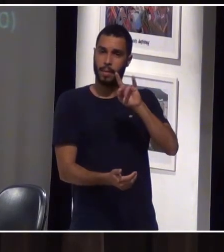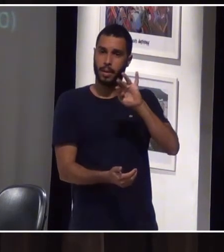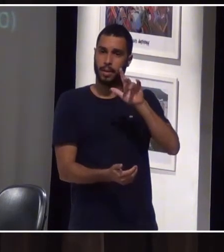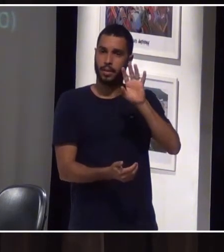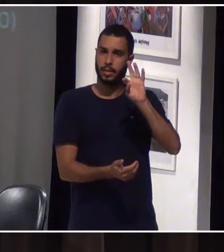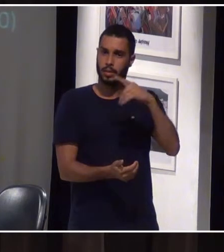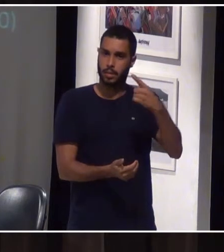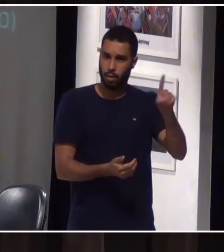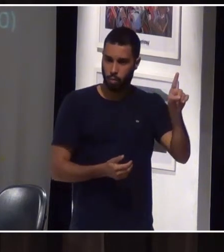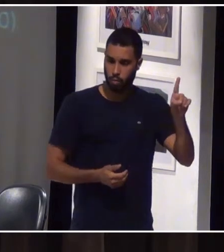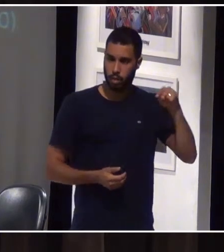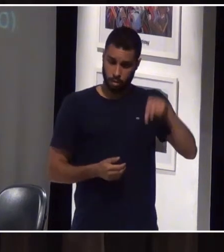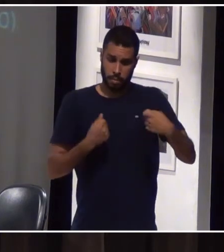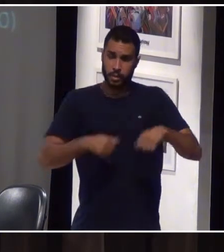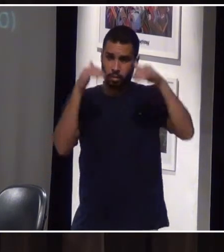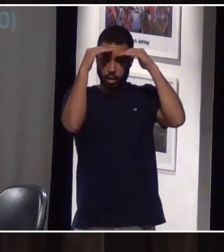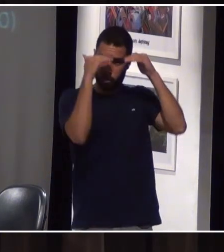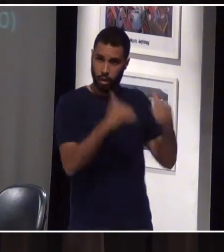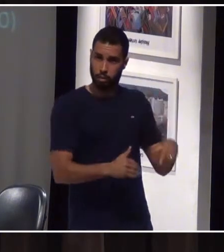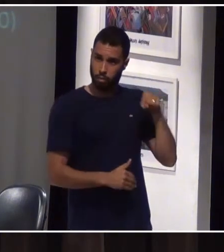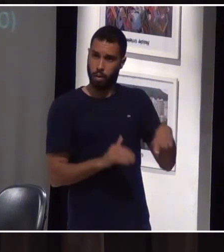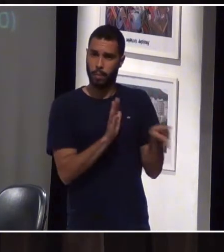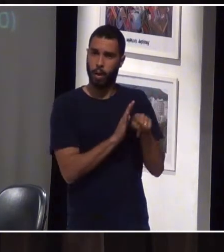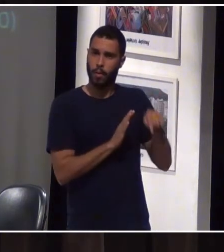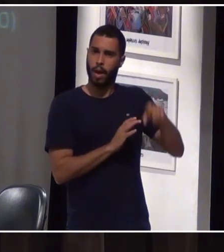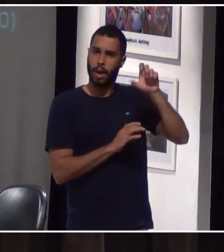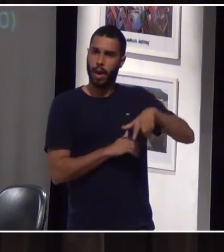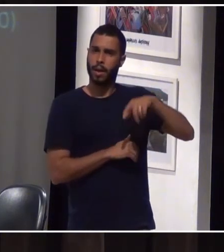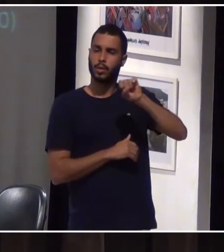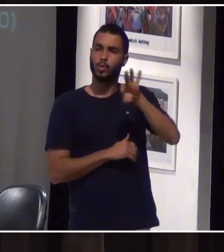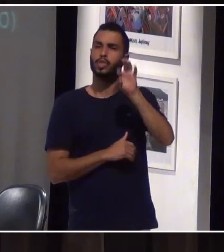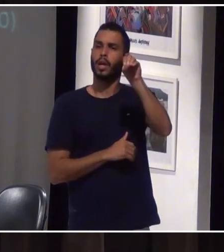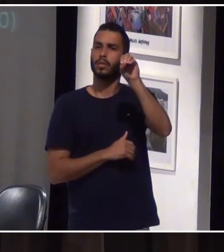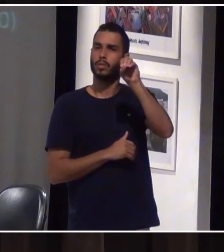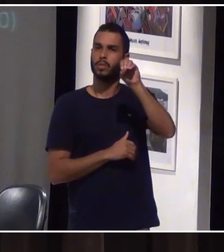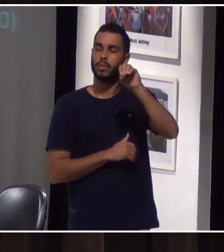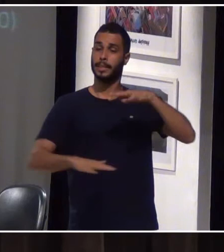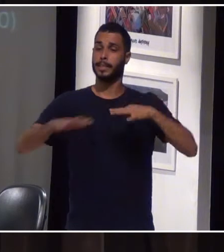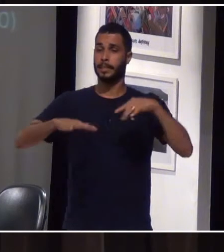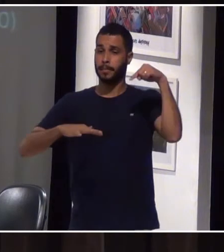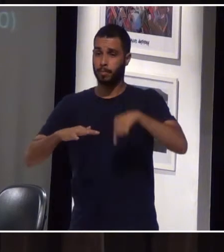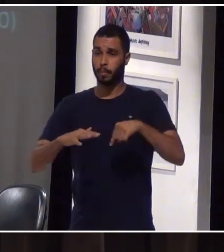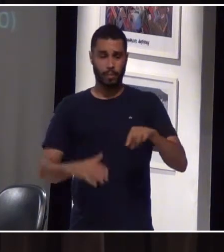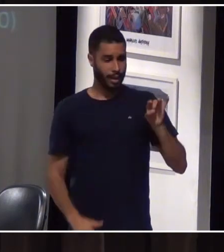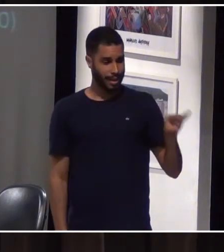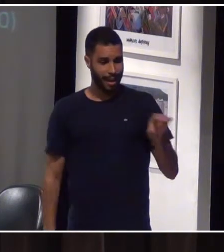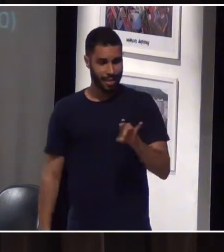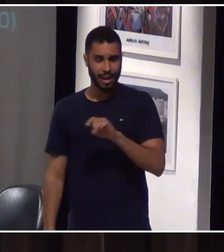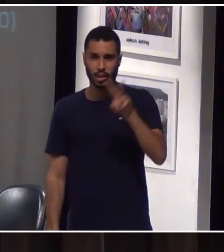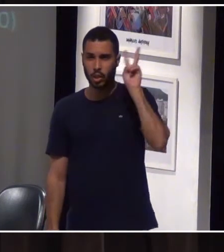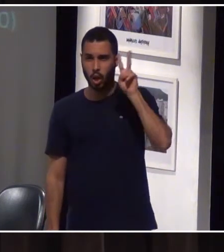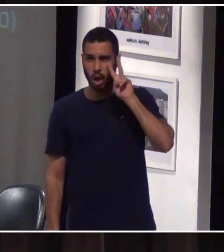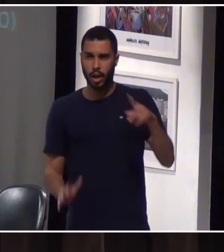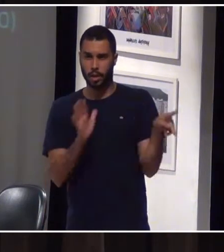de atenção e respeito, seja como consumidores. Nessa movimentação, tanto suas histórias, como